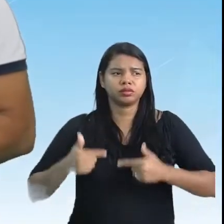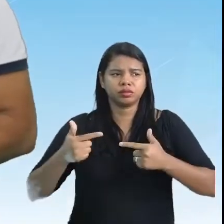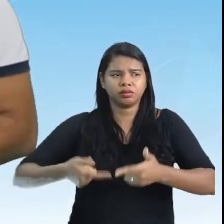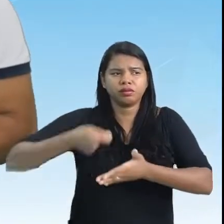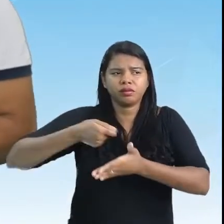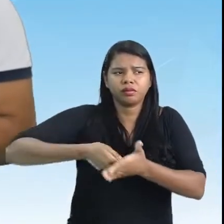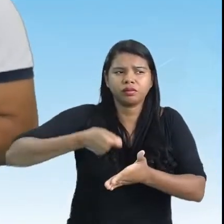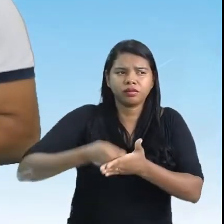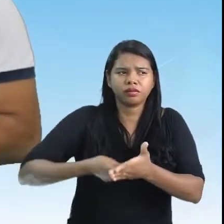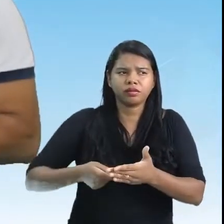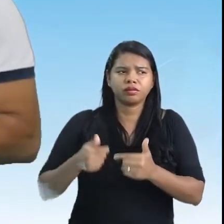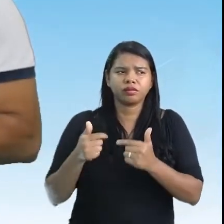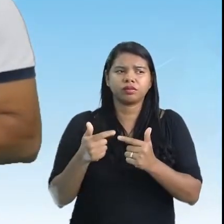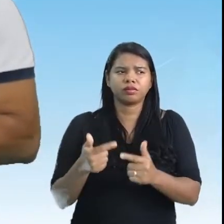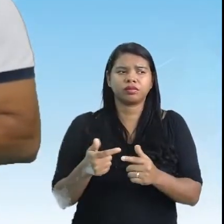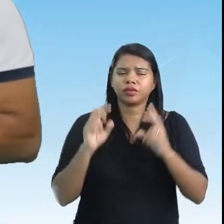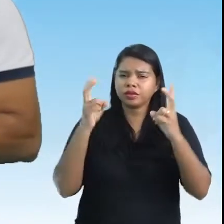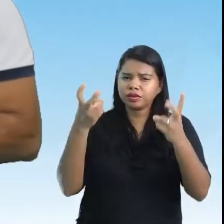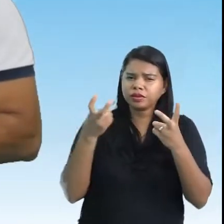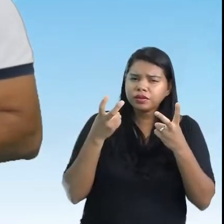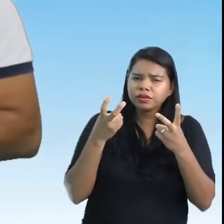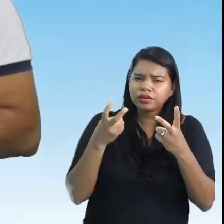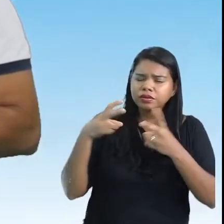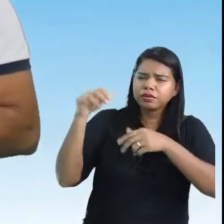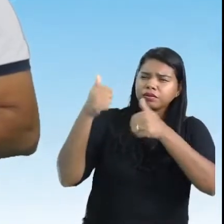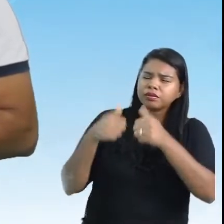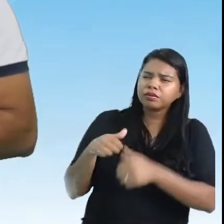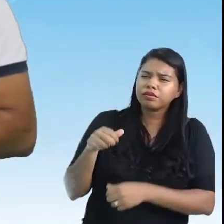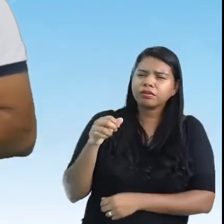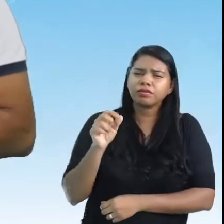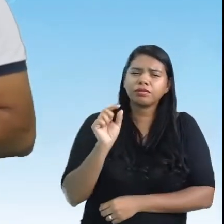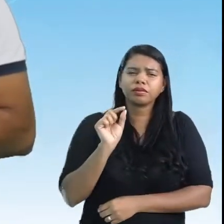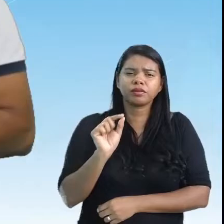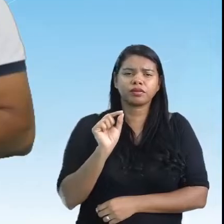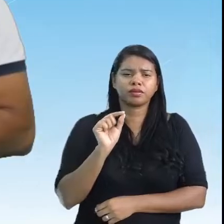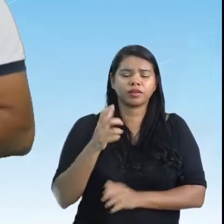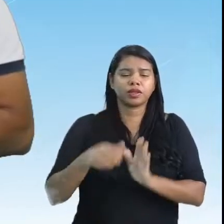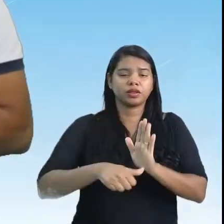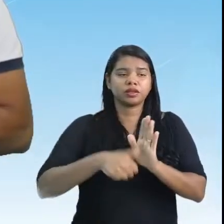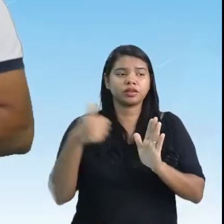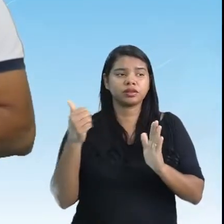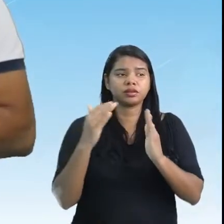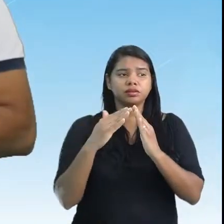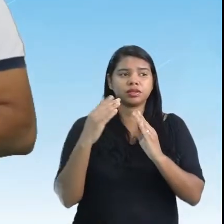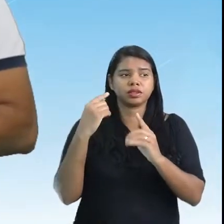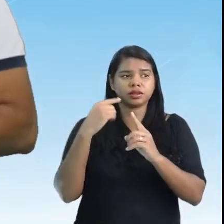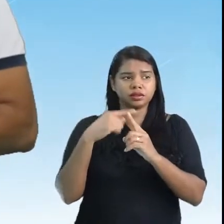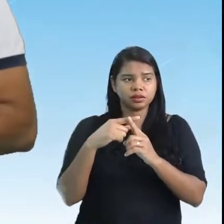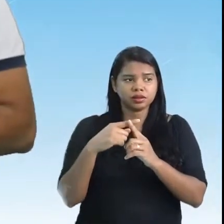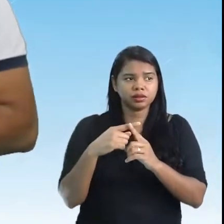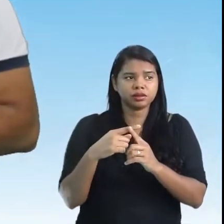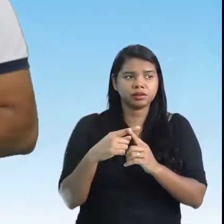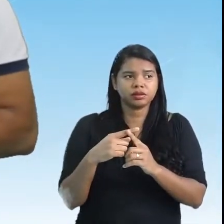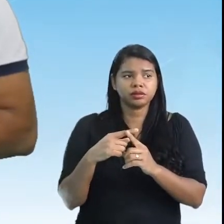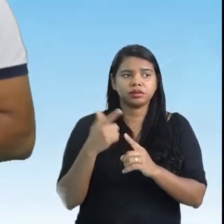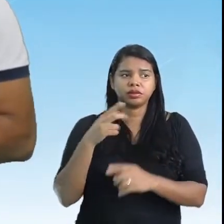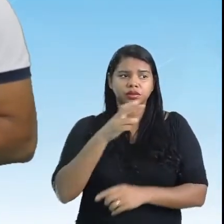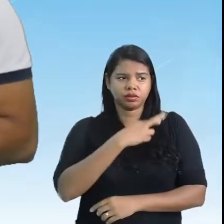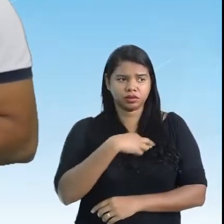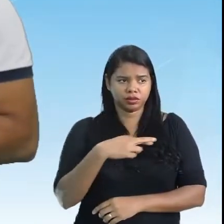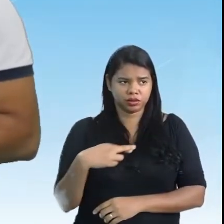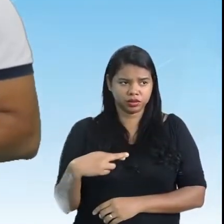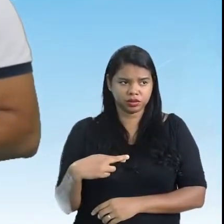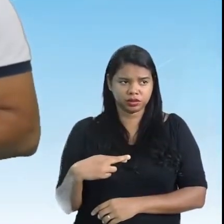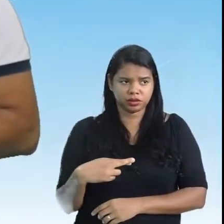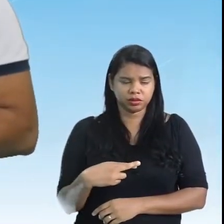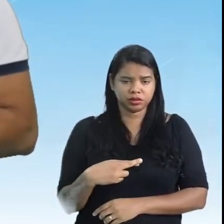achei interessante justamente é observar que é uma das primeiras igrejas não da religião oficial